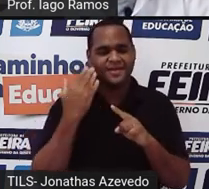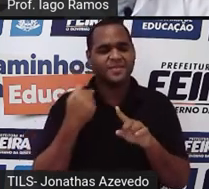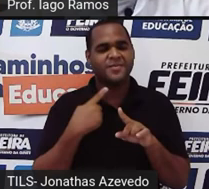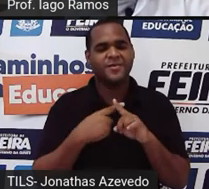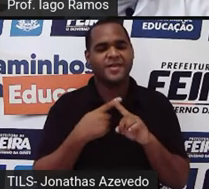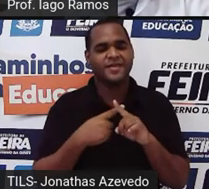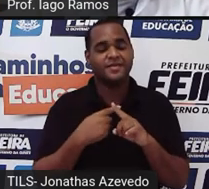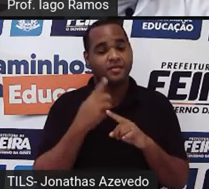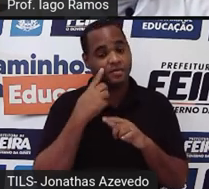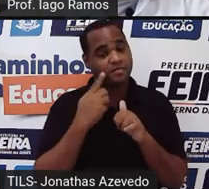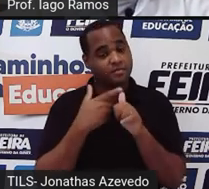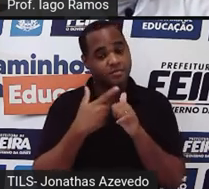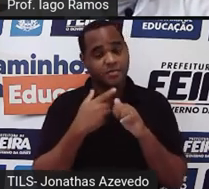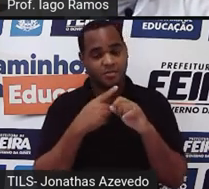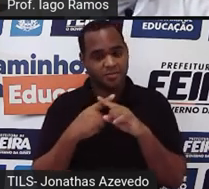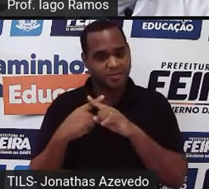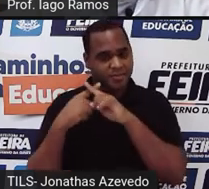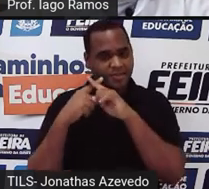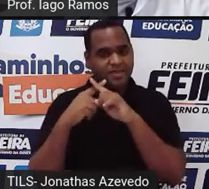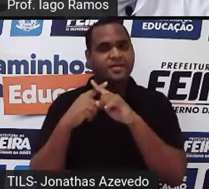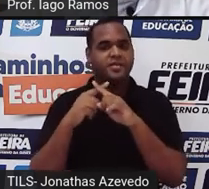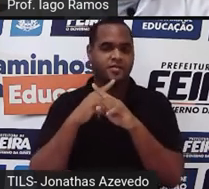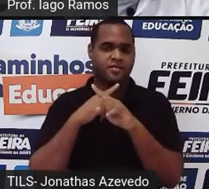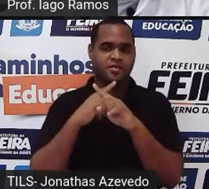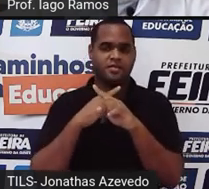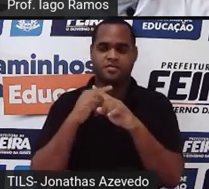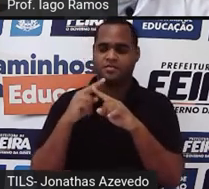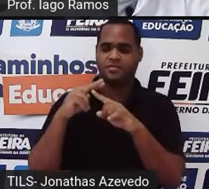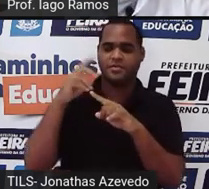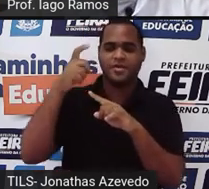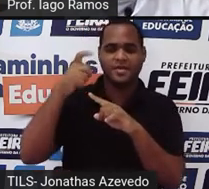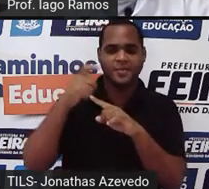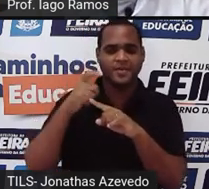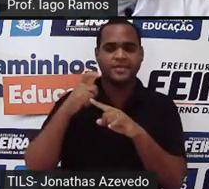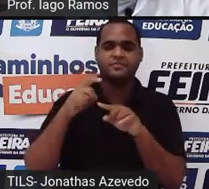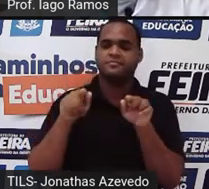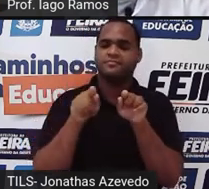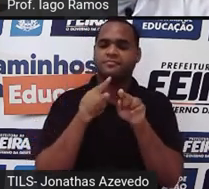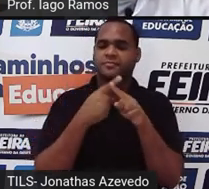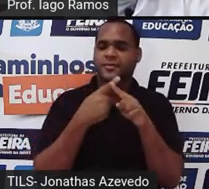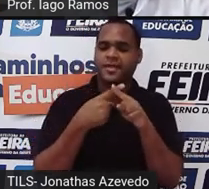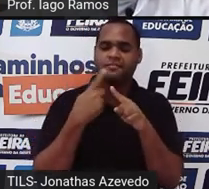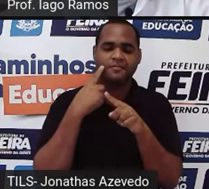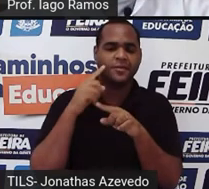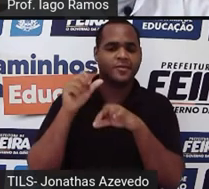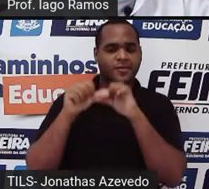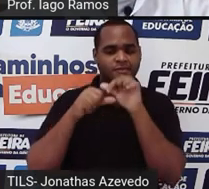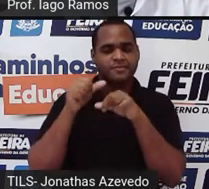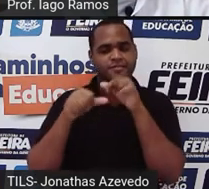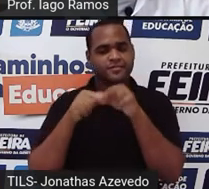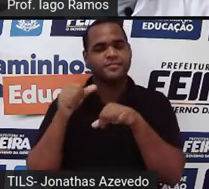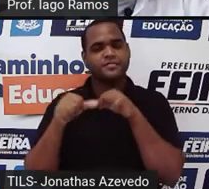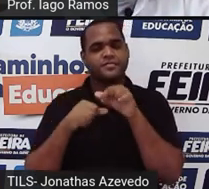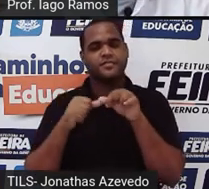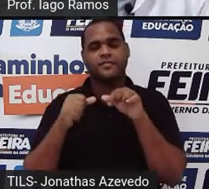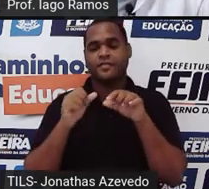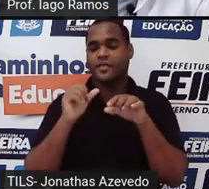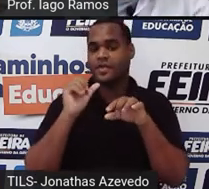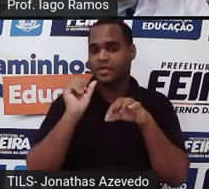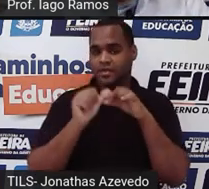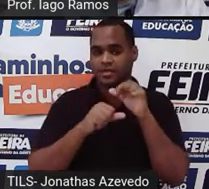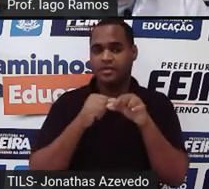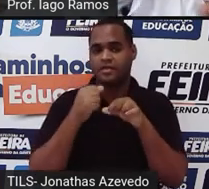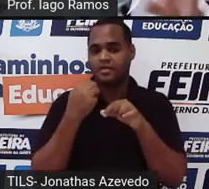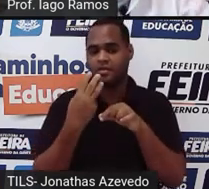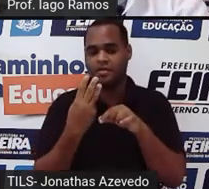eu tenho uma multiplicação dos expoentes, né, é porque surgiu de uma potência de uma potência. Então, 3 elevado a meio